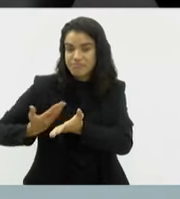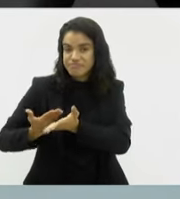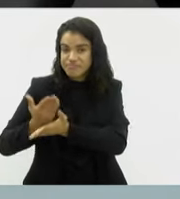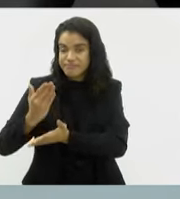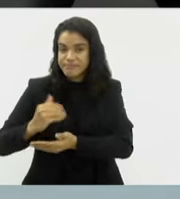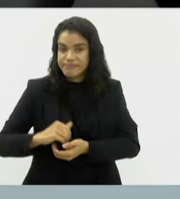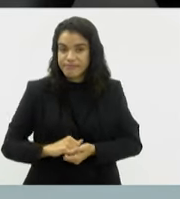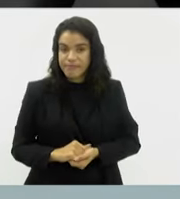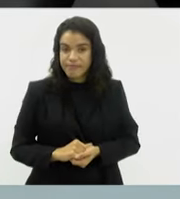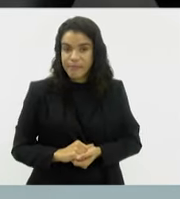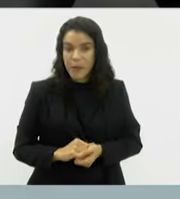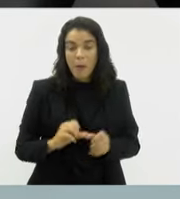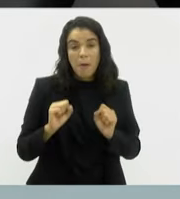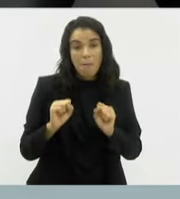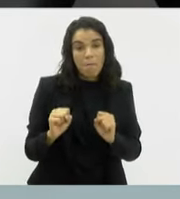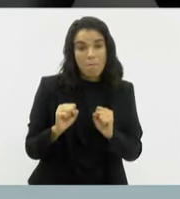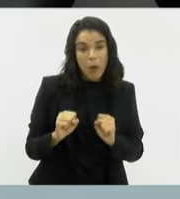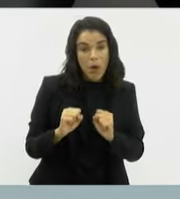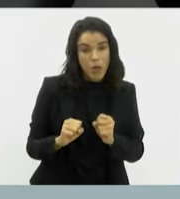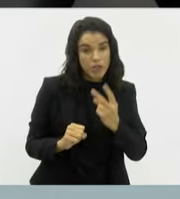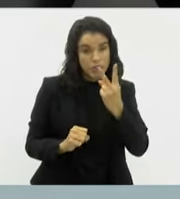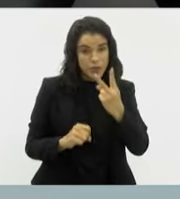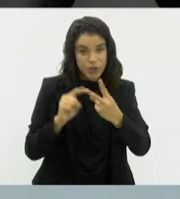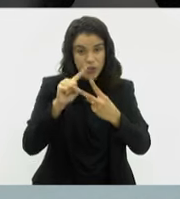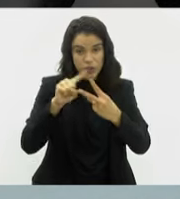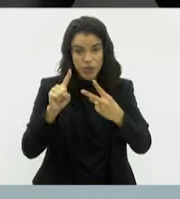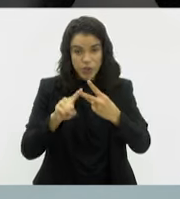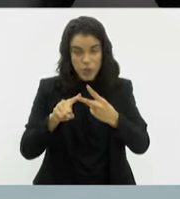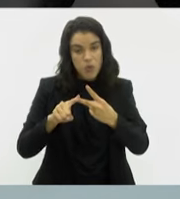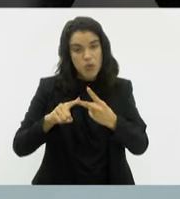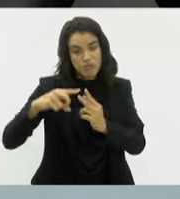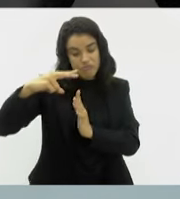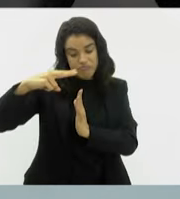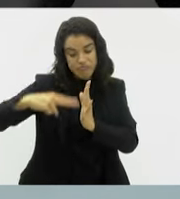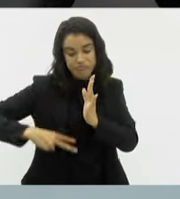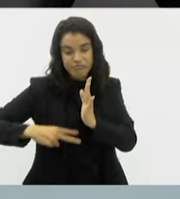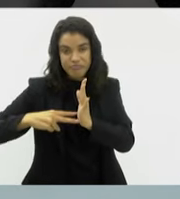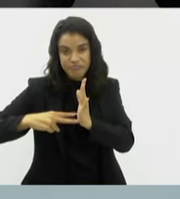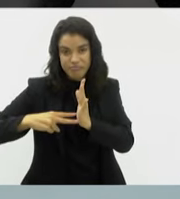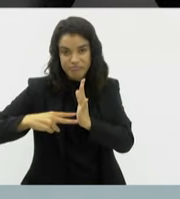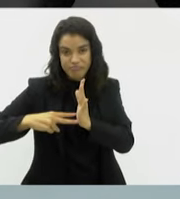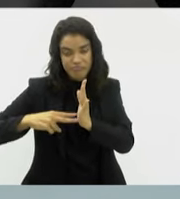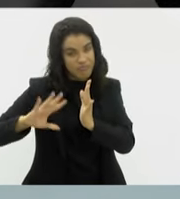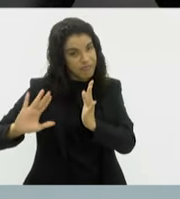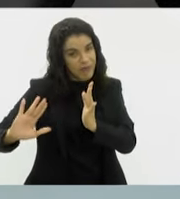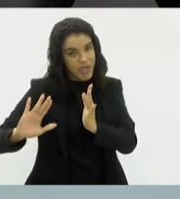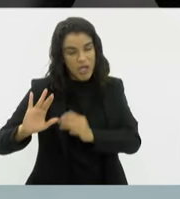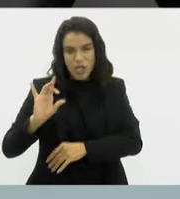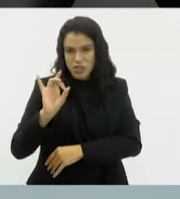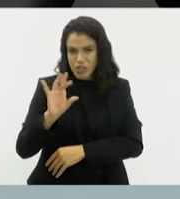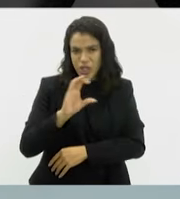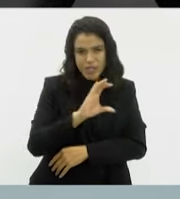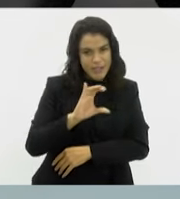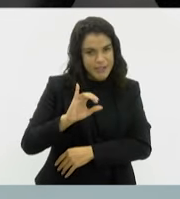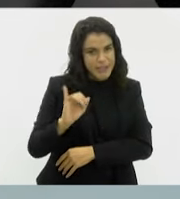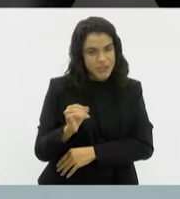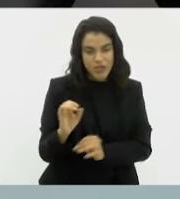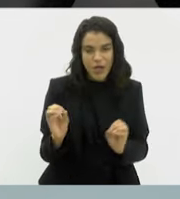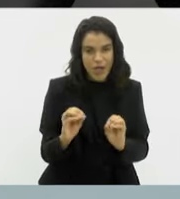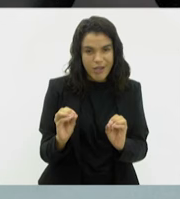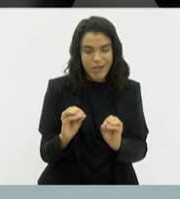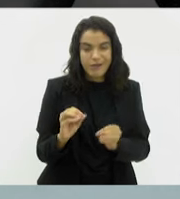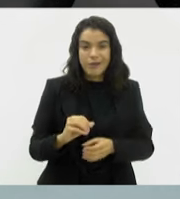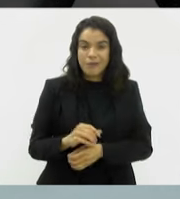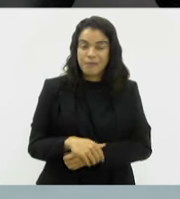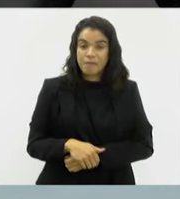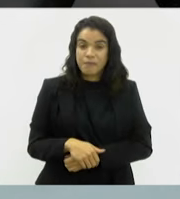vai caber duas interpretações. Continua. Ao talante dos 70 deputados, não só a CCJ. Se vai